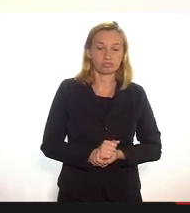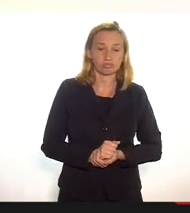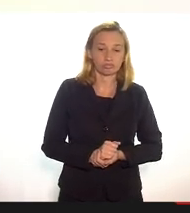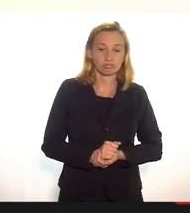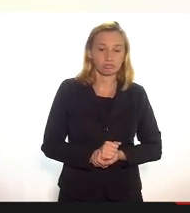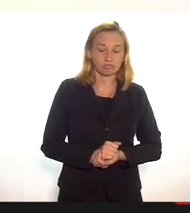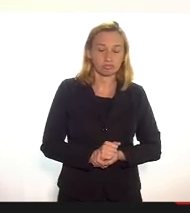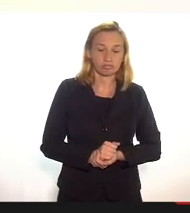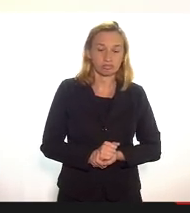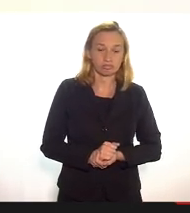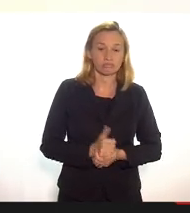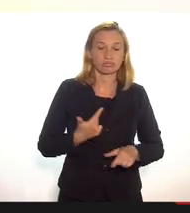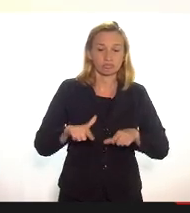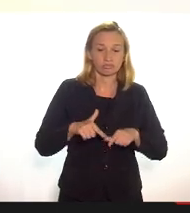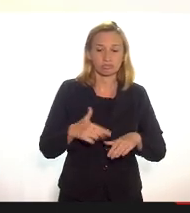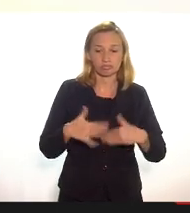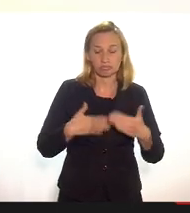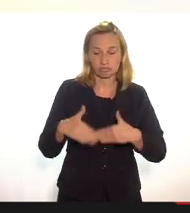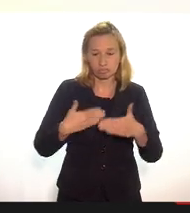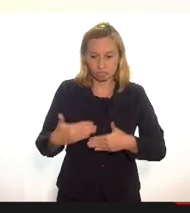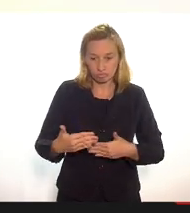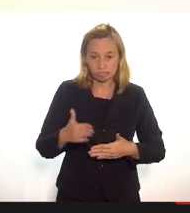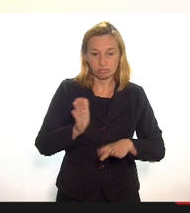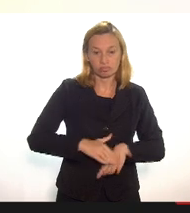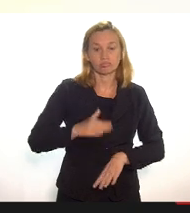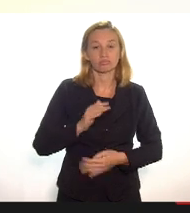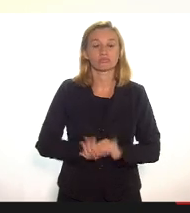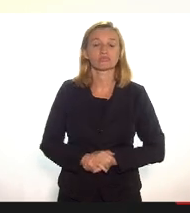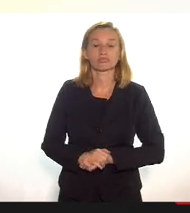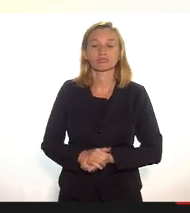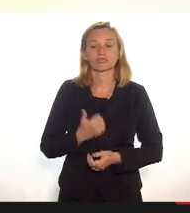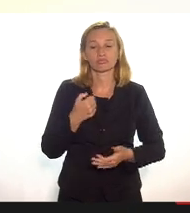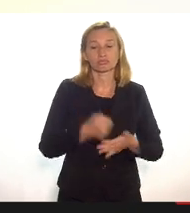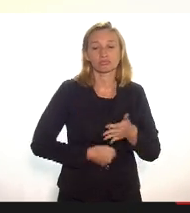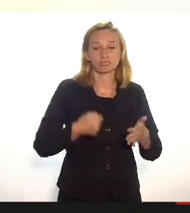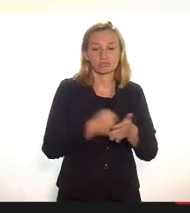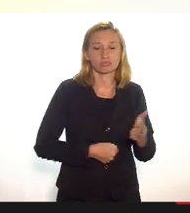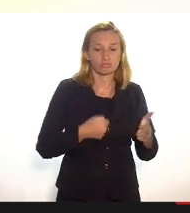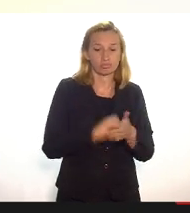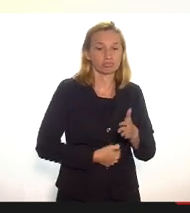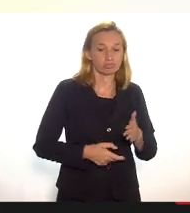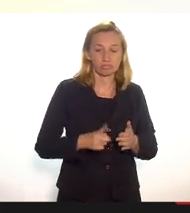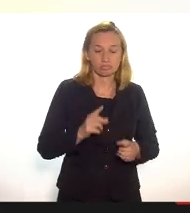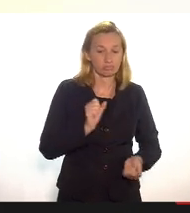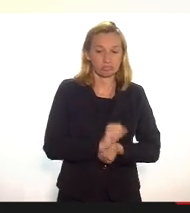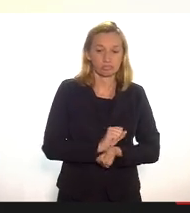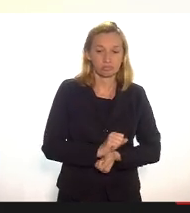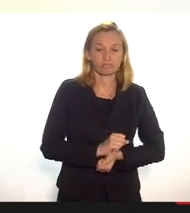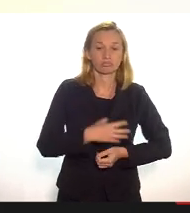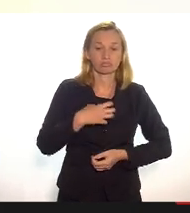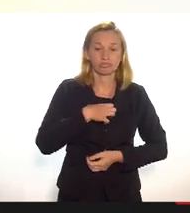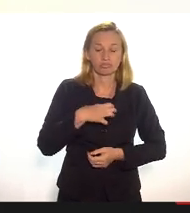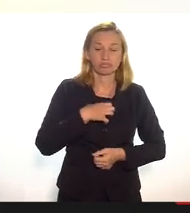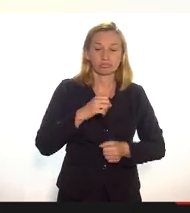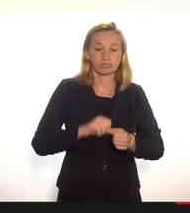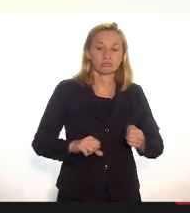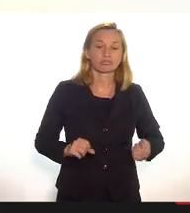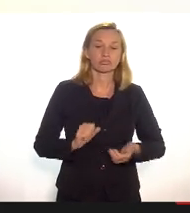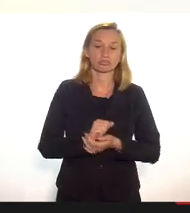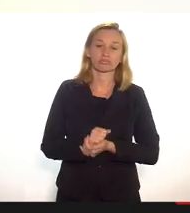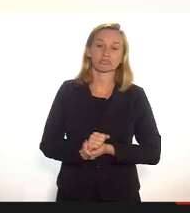se intensificou ainda mais e a luta deles tem sido incansável, né, no sentido de fazer com